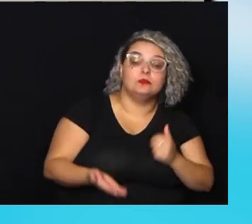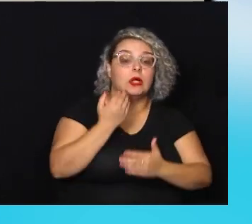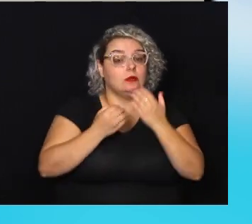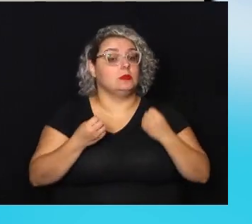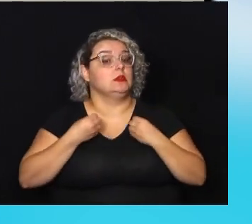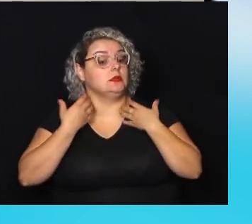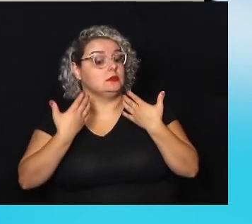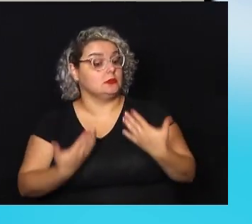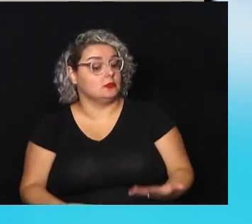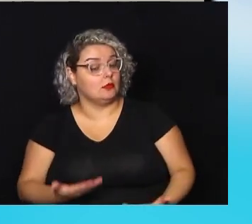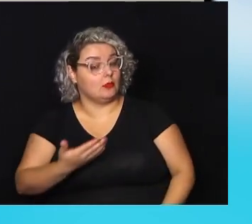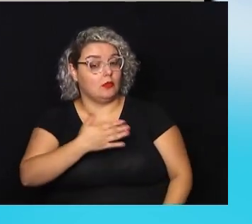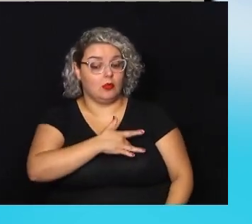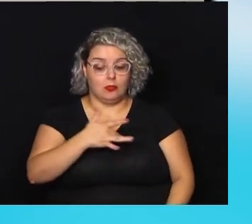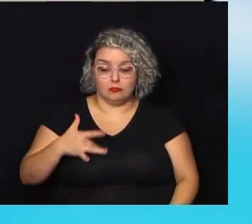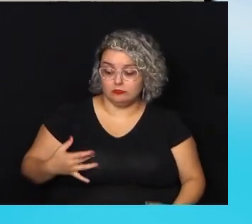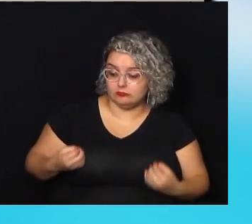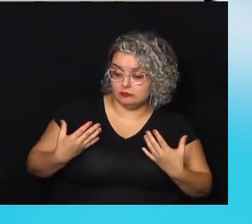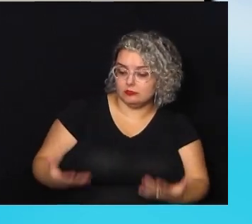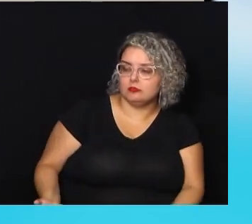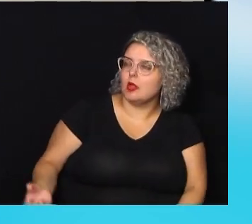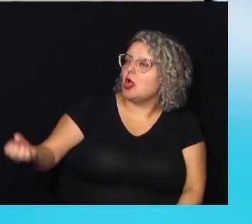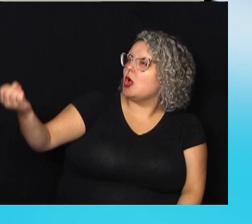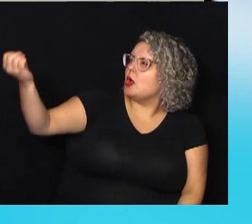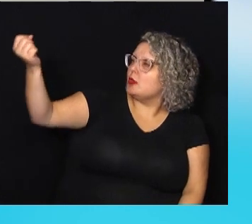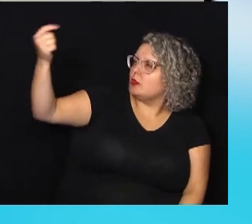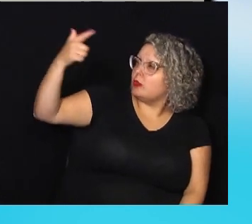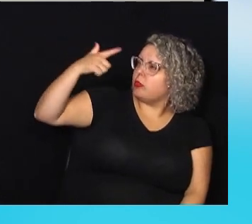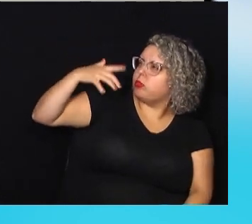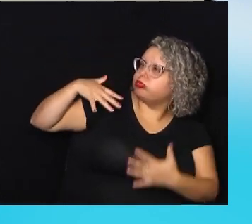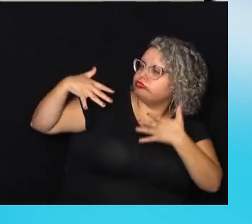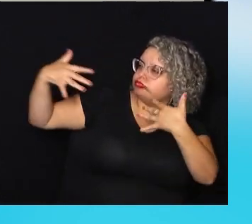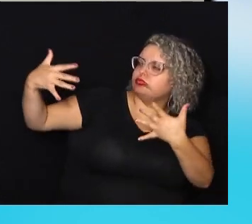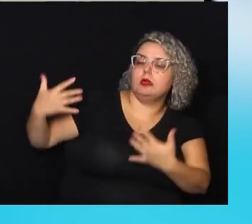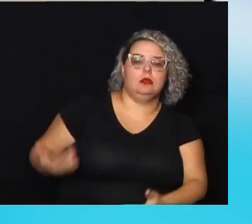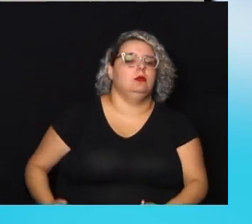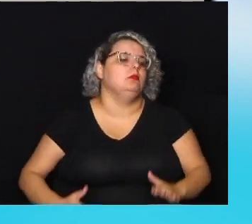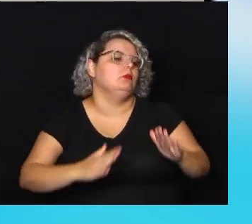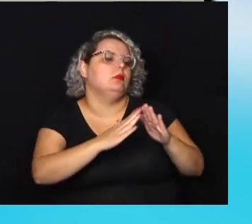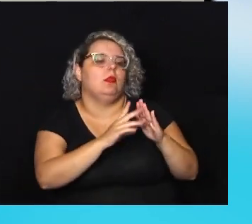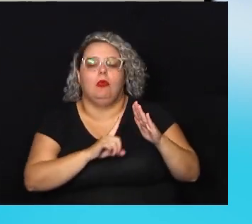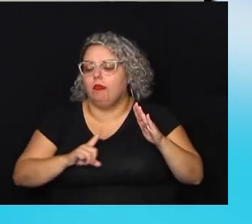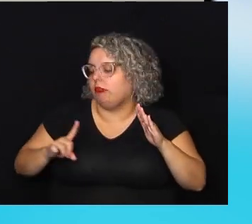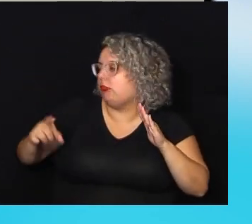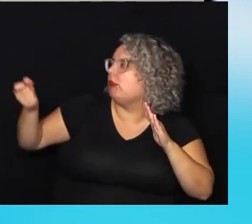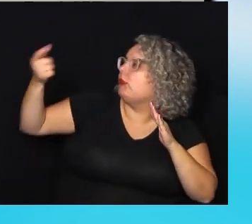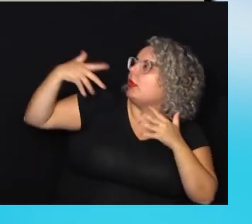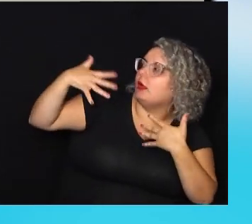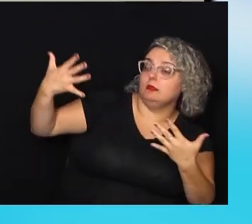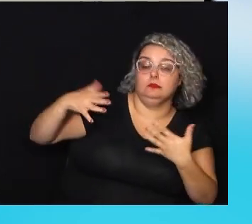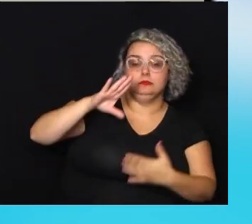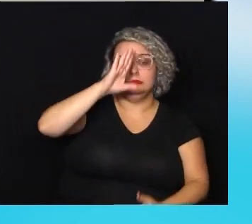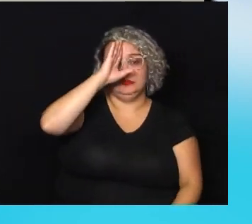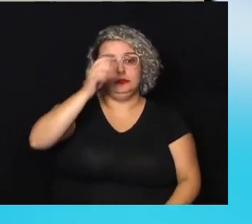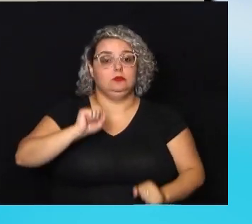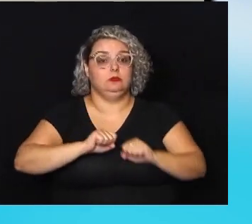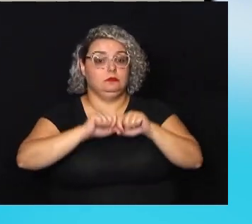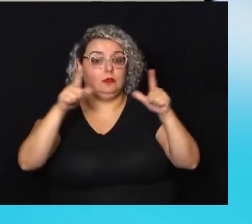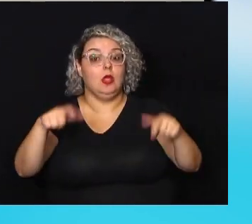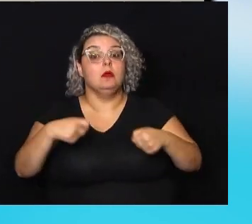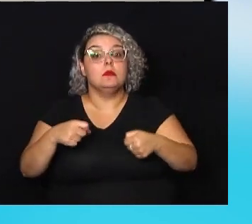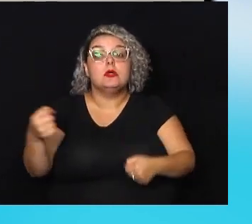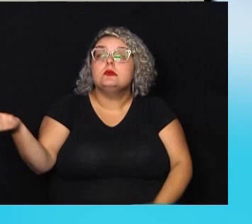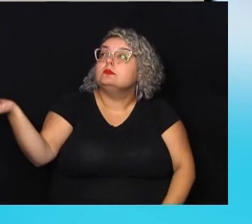uma vida melhor, uma alimentação melhor, se expor mais à luz do sol, estar mais fora de